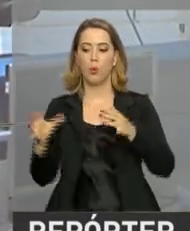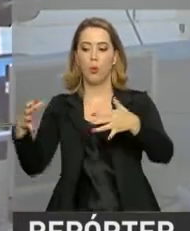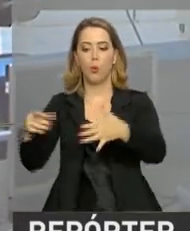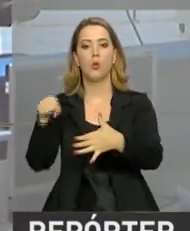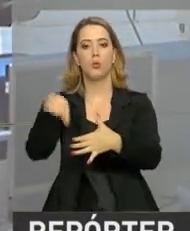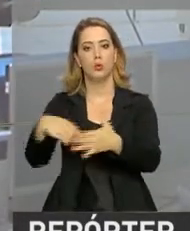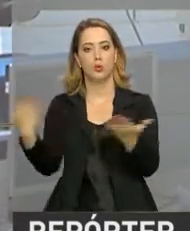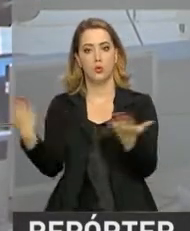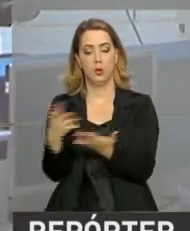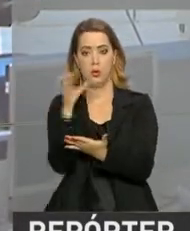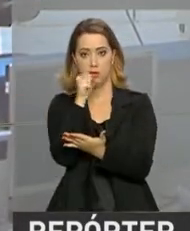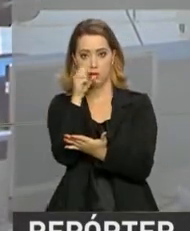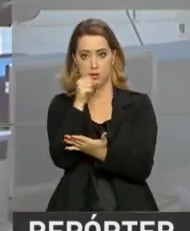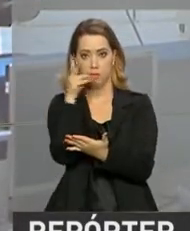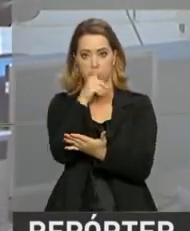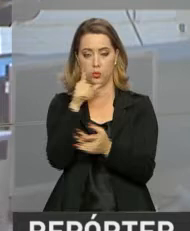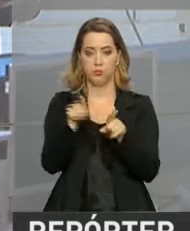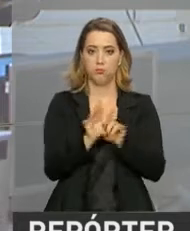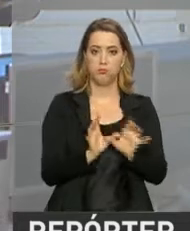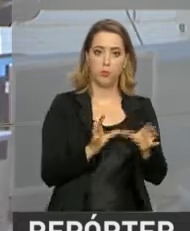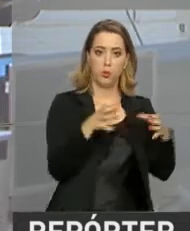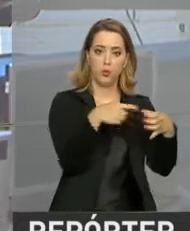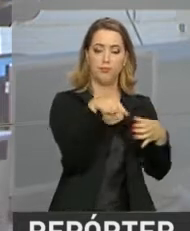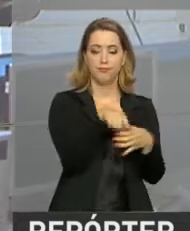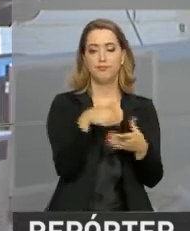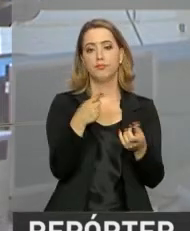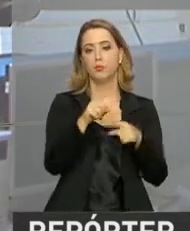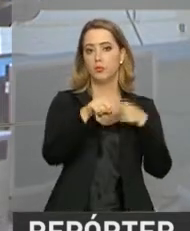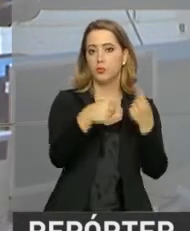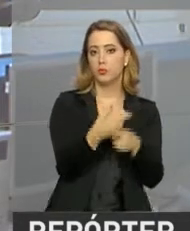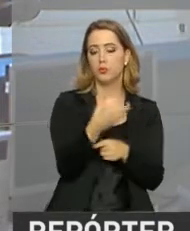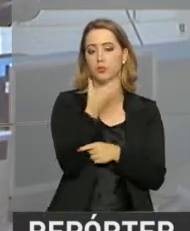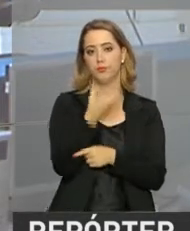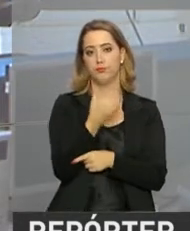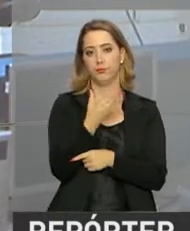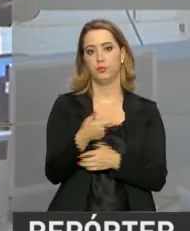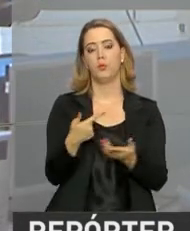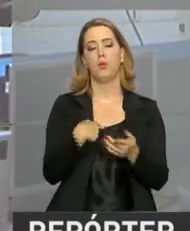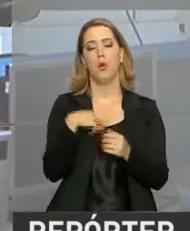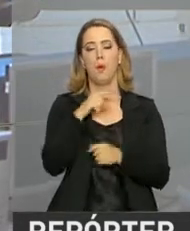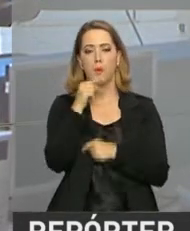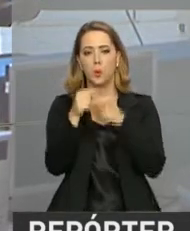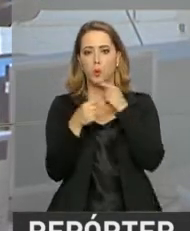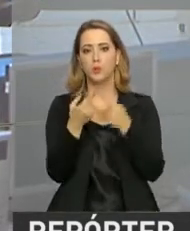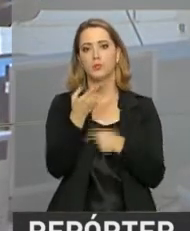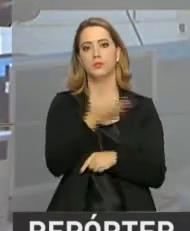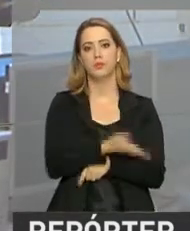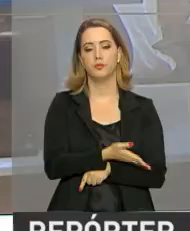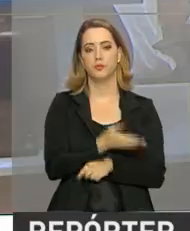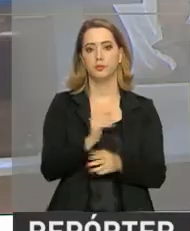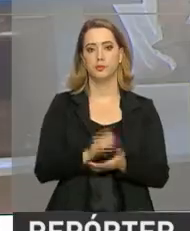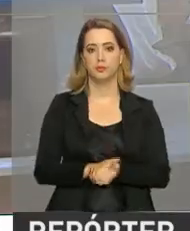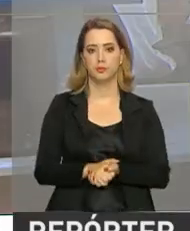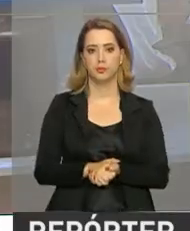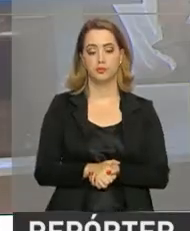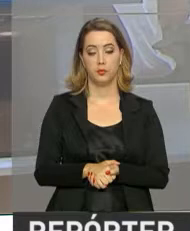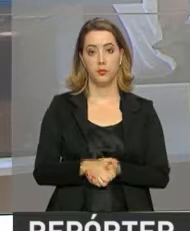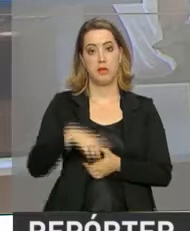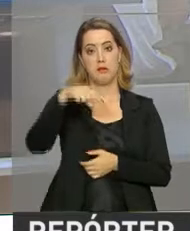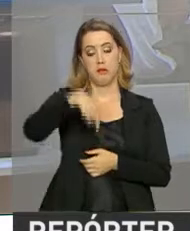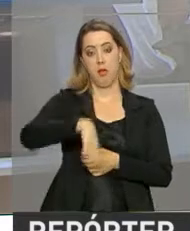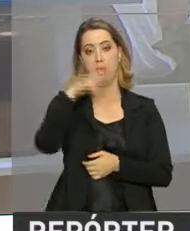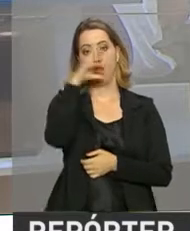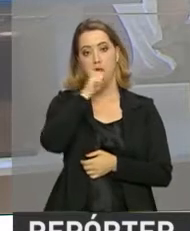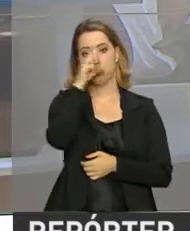mudança de data e também podem tirar dúvidas pelo 10 800 616161 neste fim de